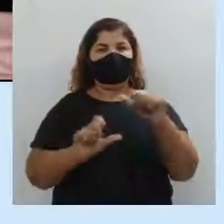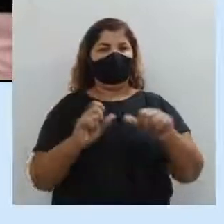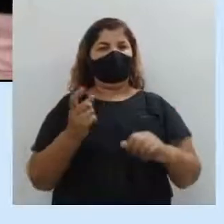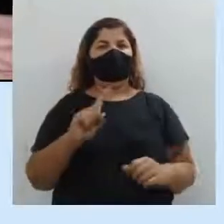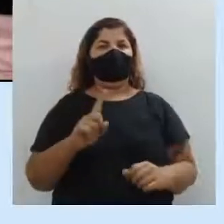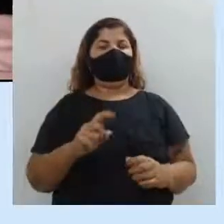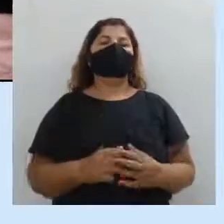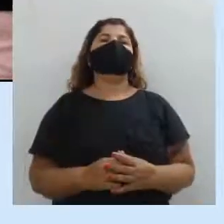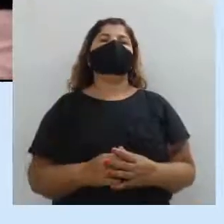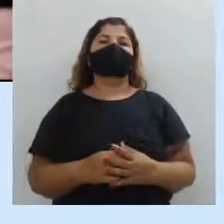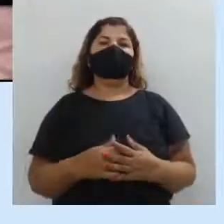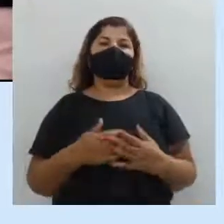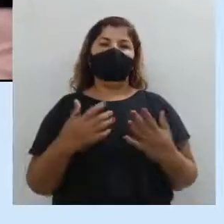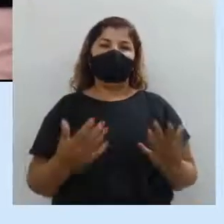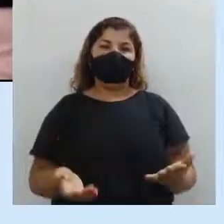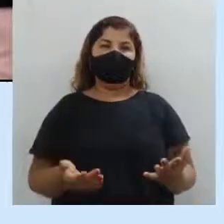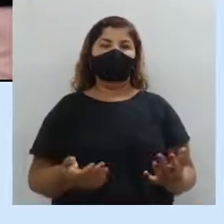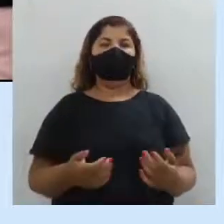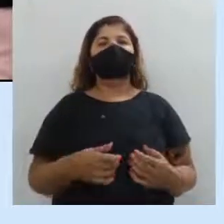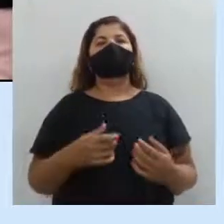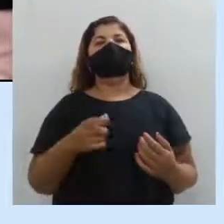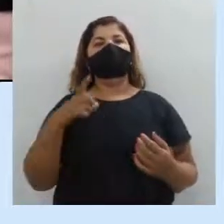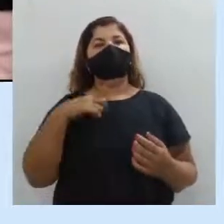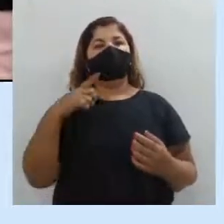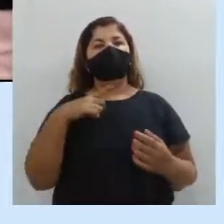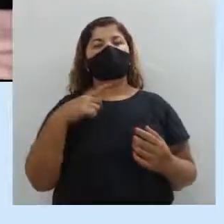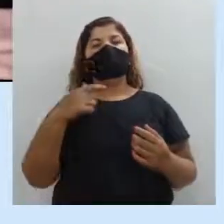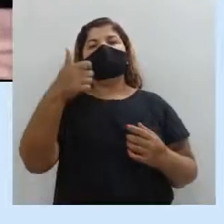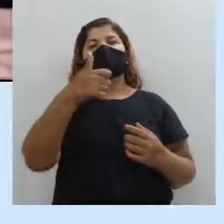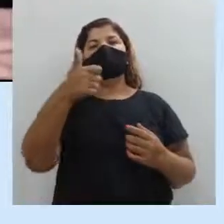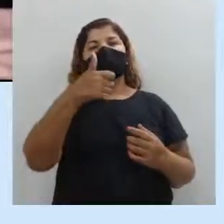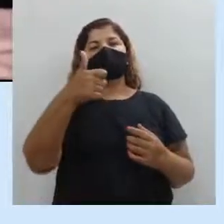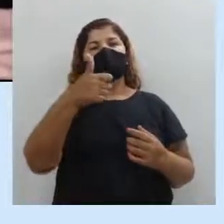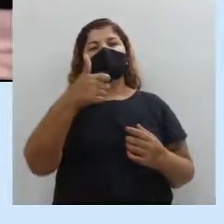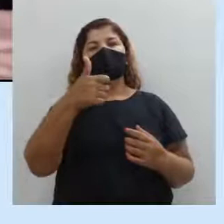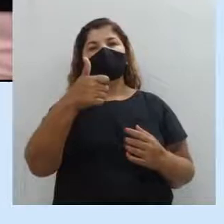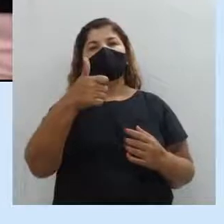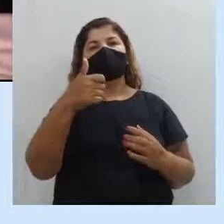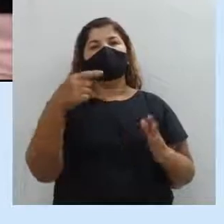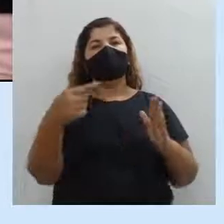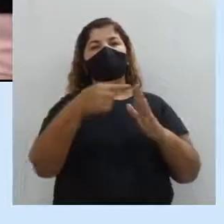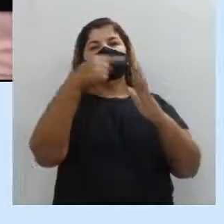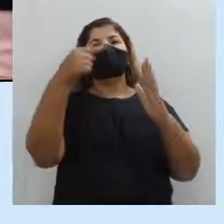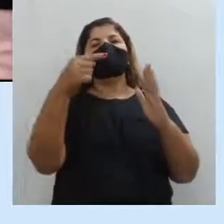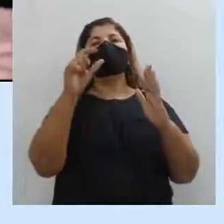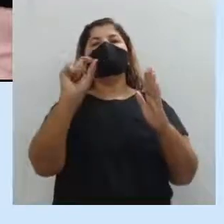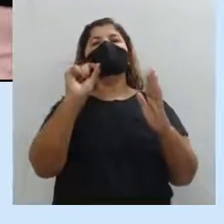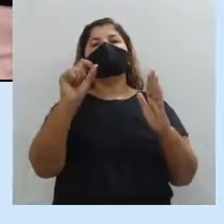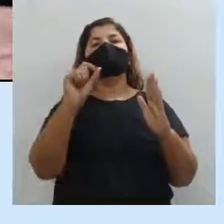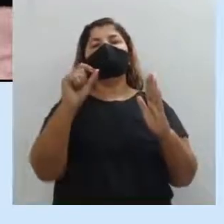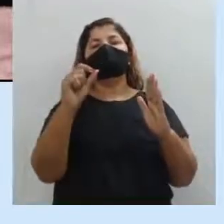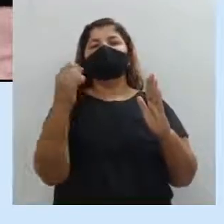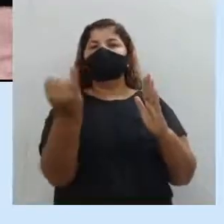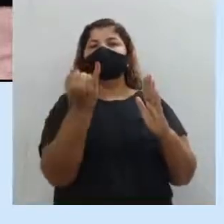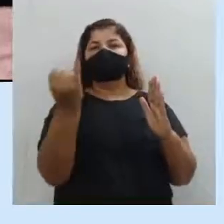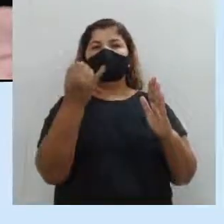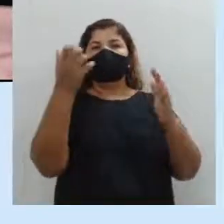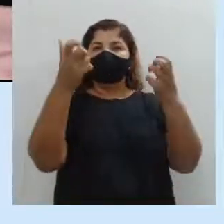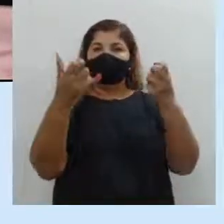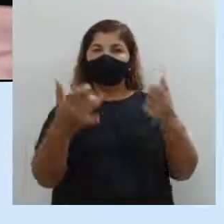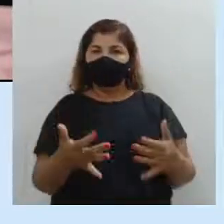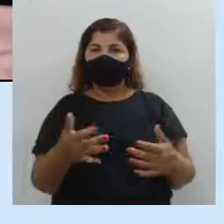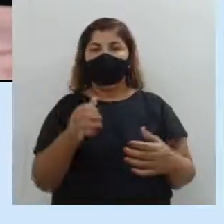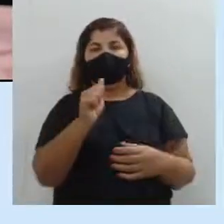E aí entra aquele primeiro ponto que eu falei, o advérbio enquanto